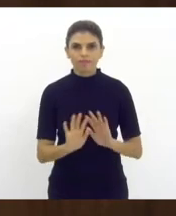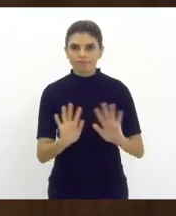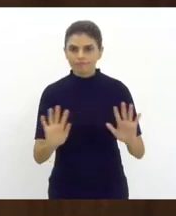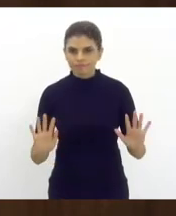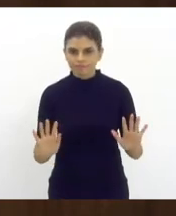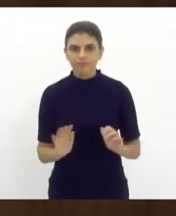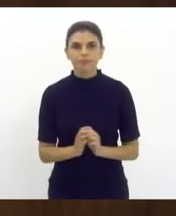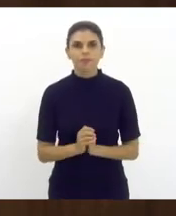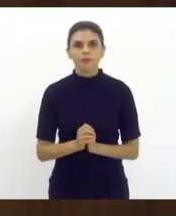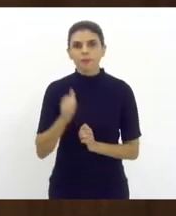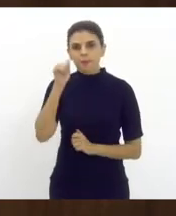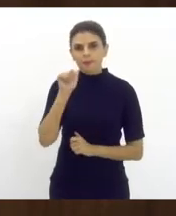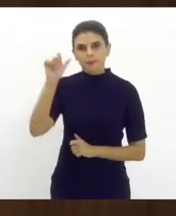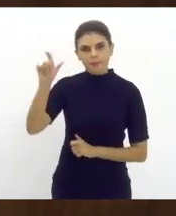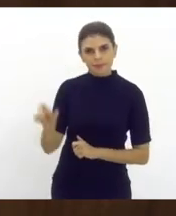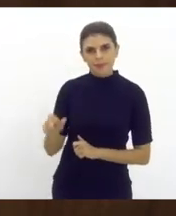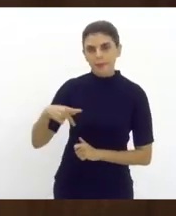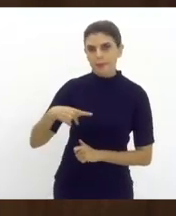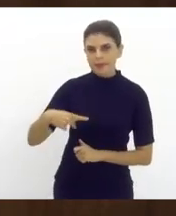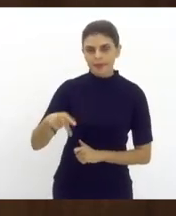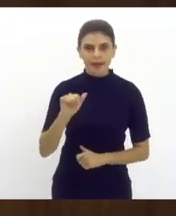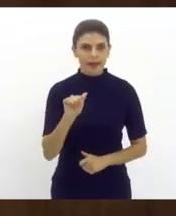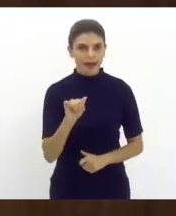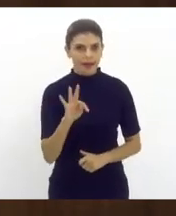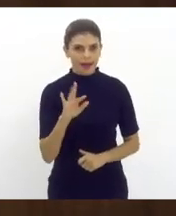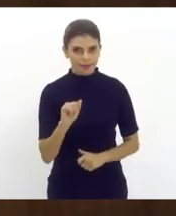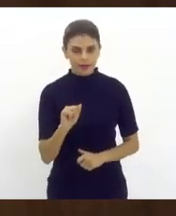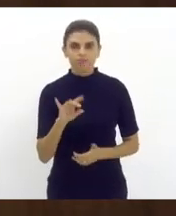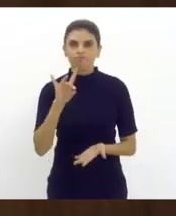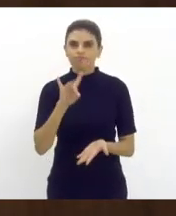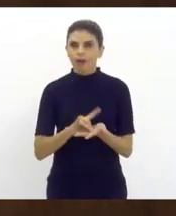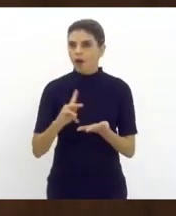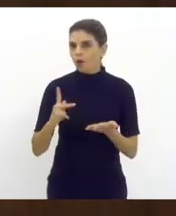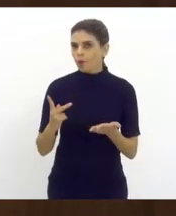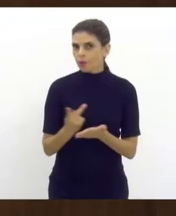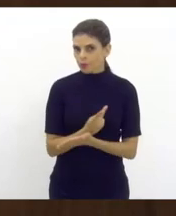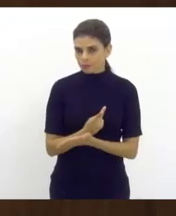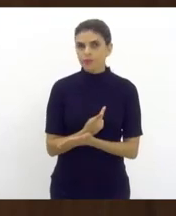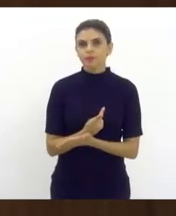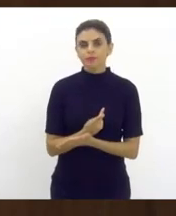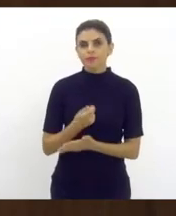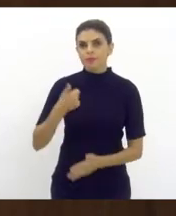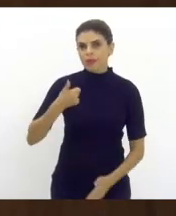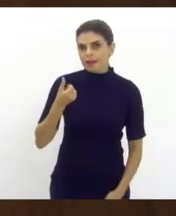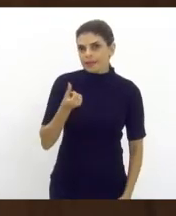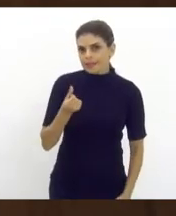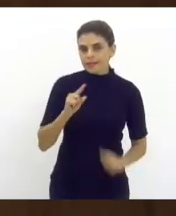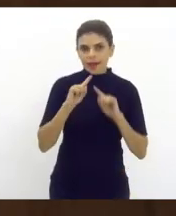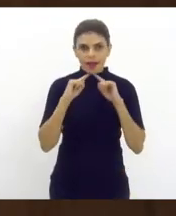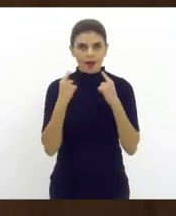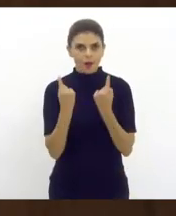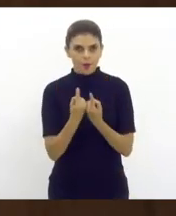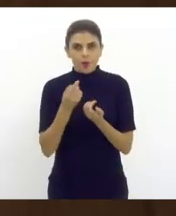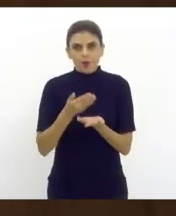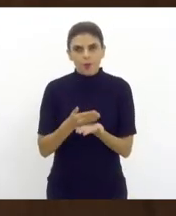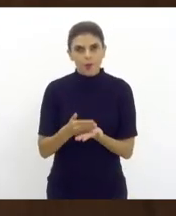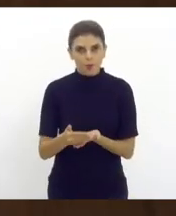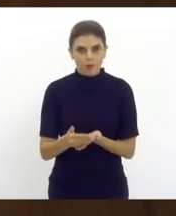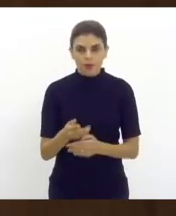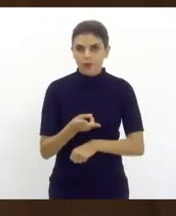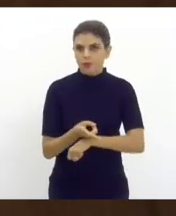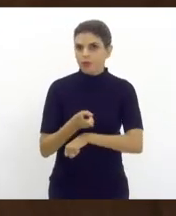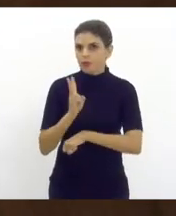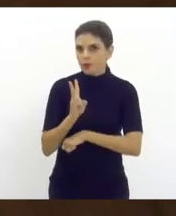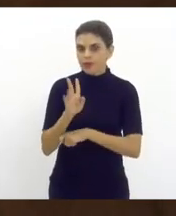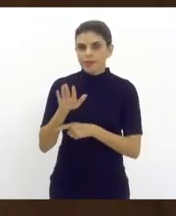senhora Presidente ata reflete com exatidão ocorrido na décima sexta sessão ordinária que iniciada às